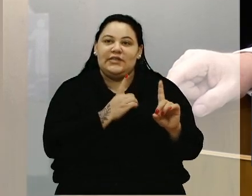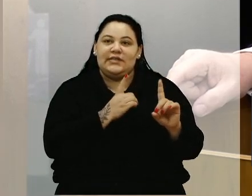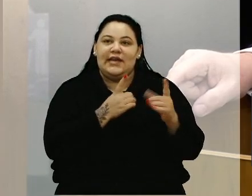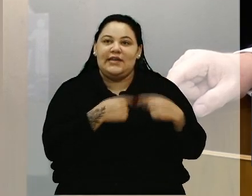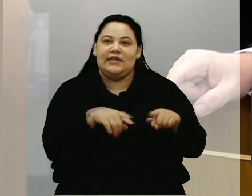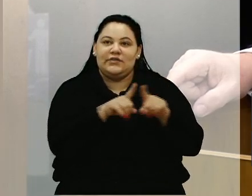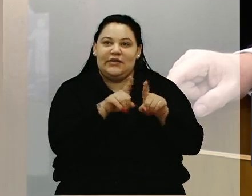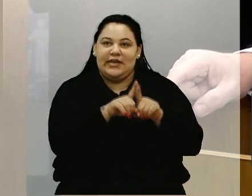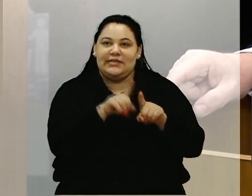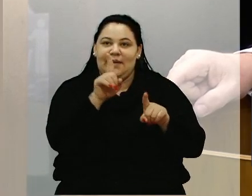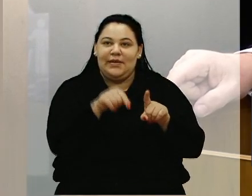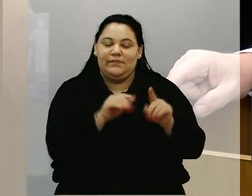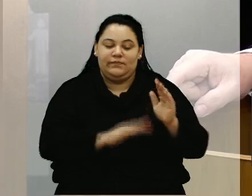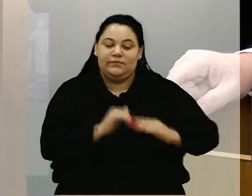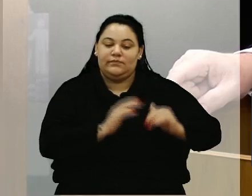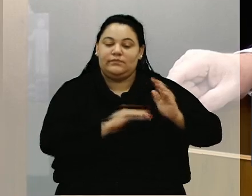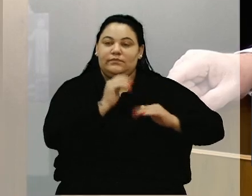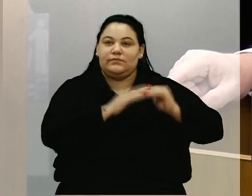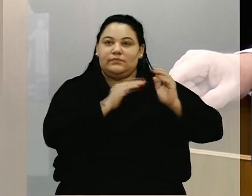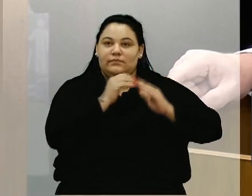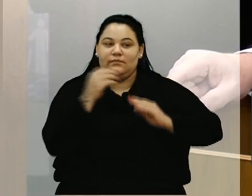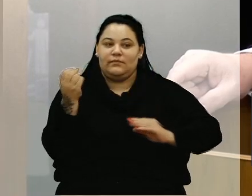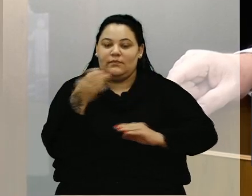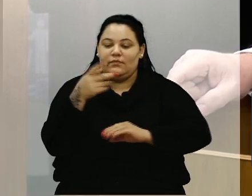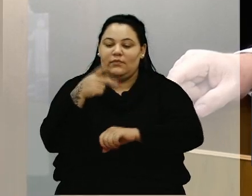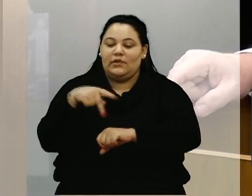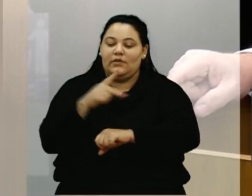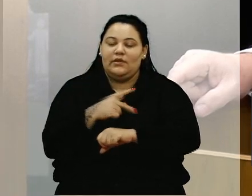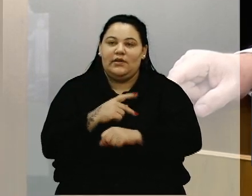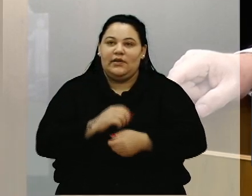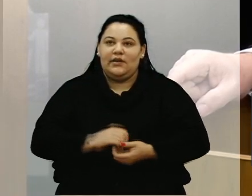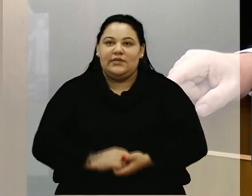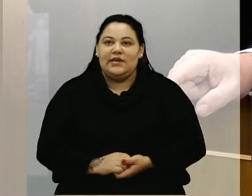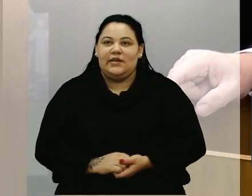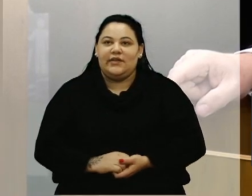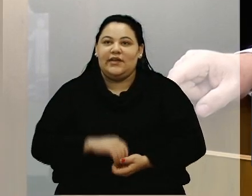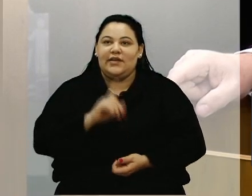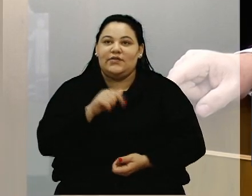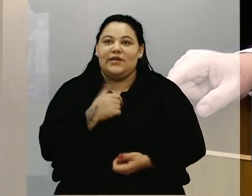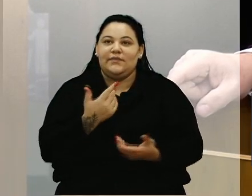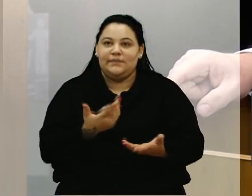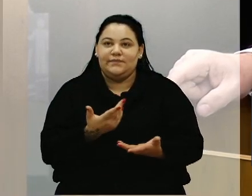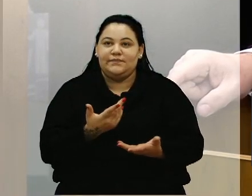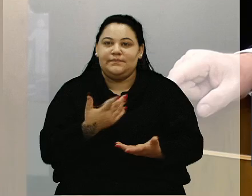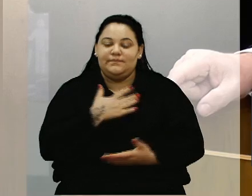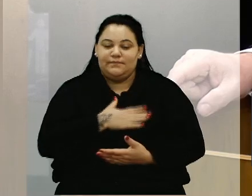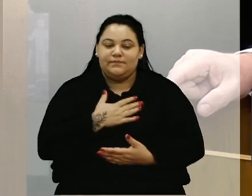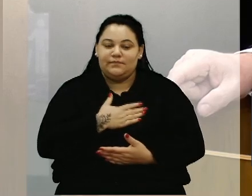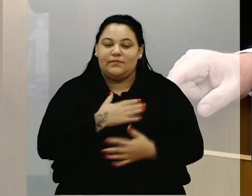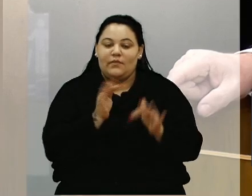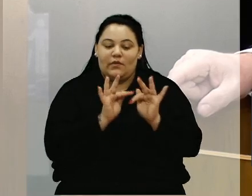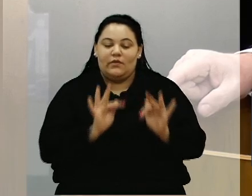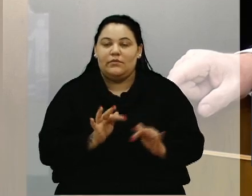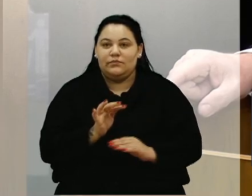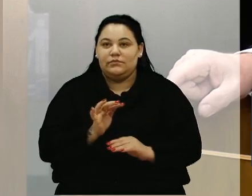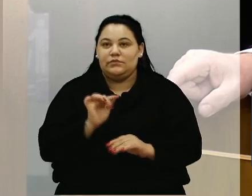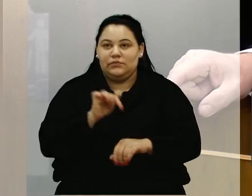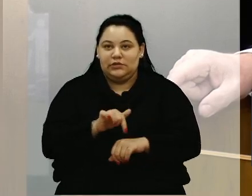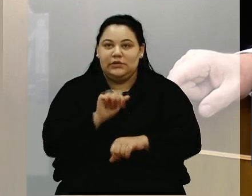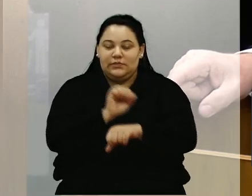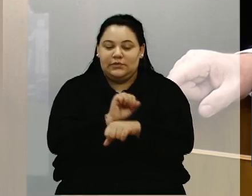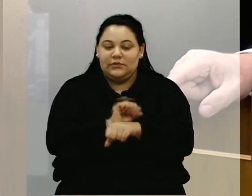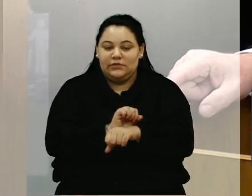e de construir um novo país. Então, eu me sinto muito honrado em poder aqui lembrar desta